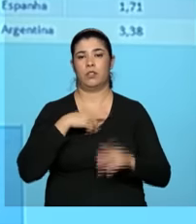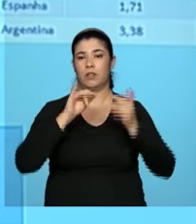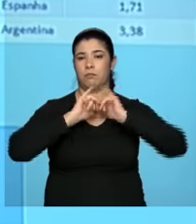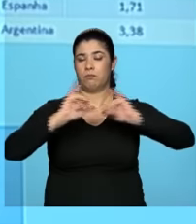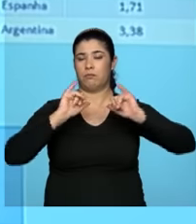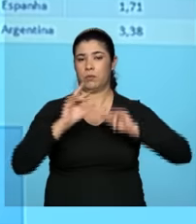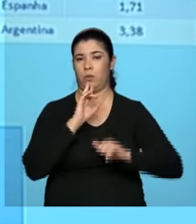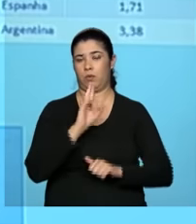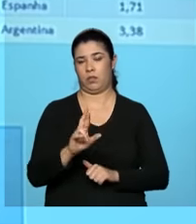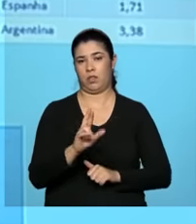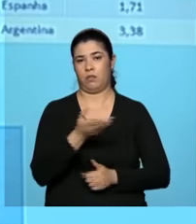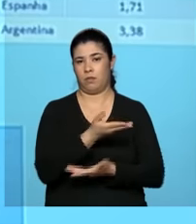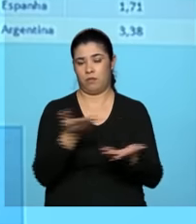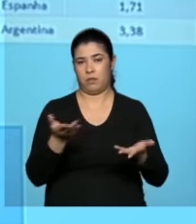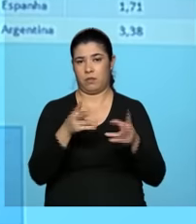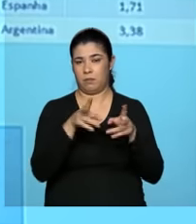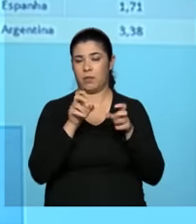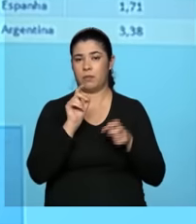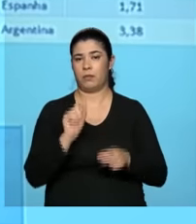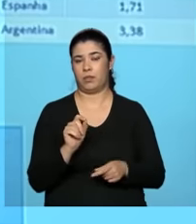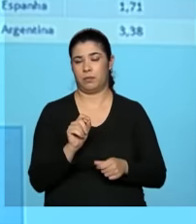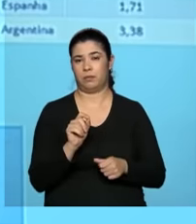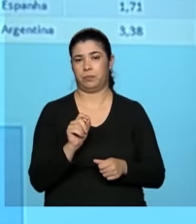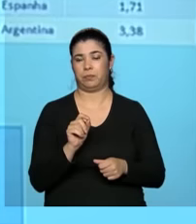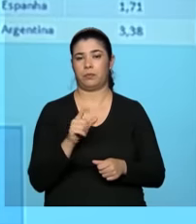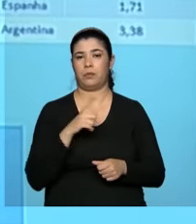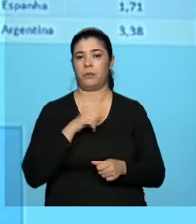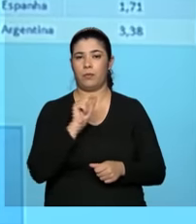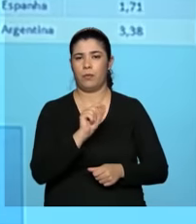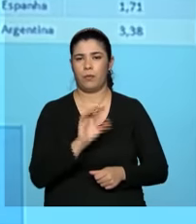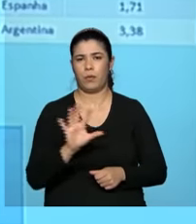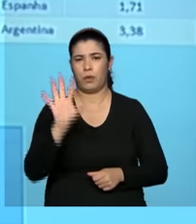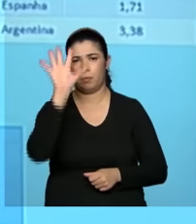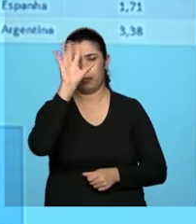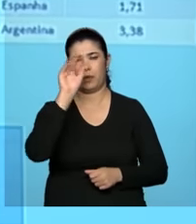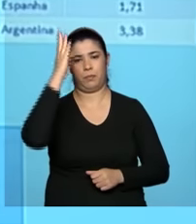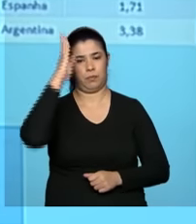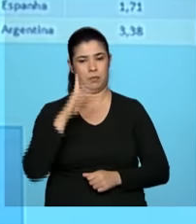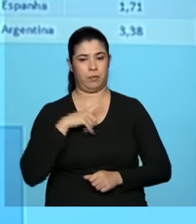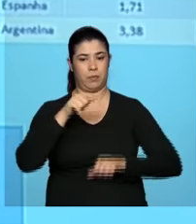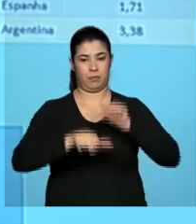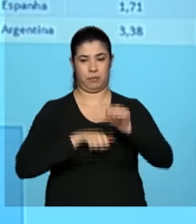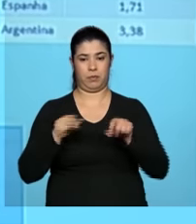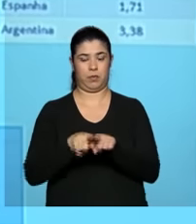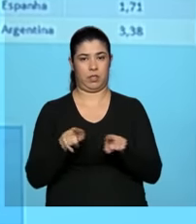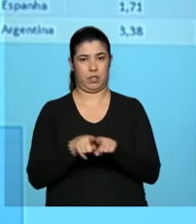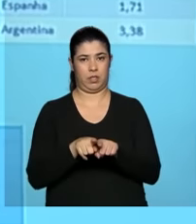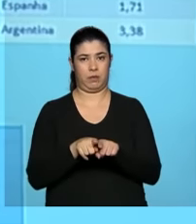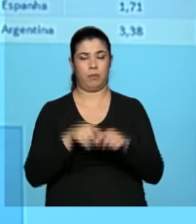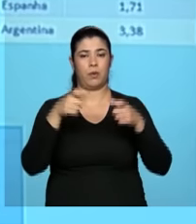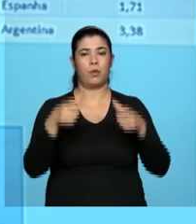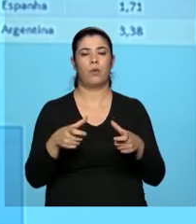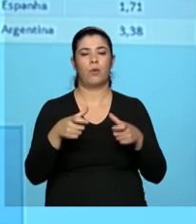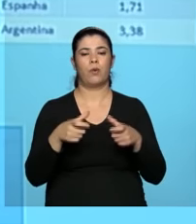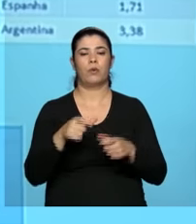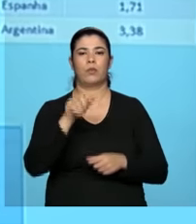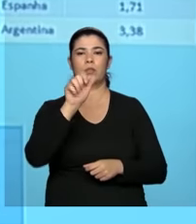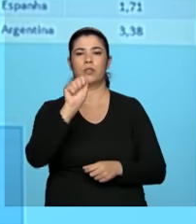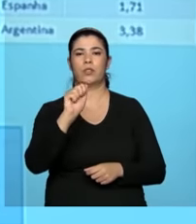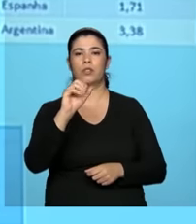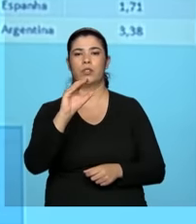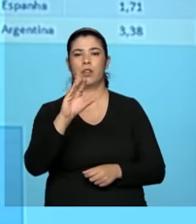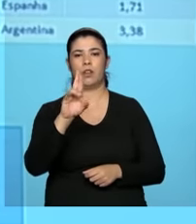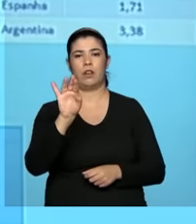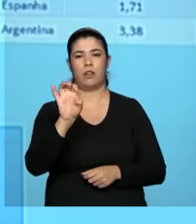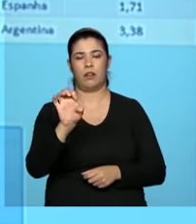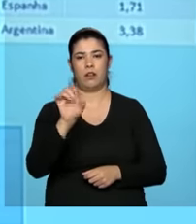resultado. Vocês veem que o mapa do Brasil muda. O Acre, Roraima, que não tinha, o Acre que não